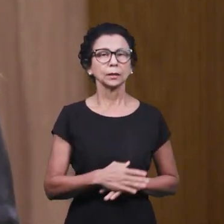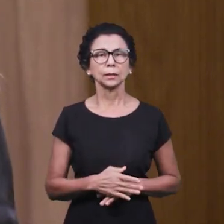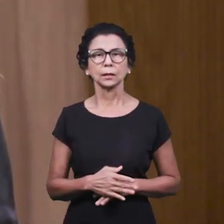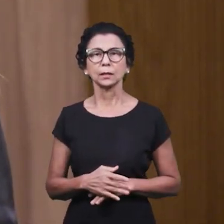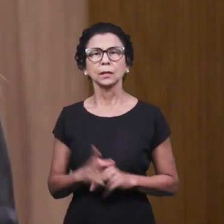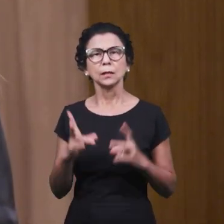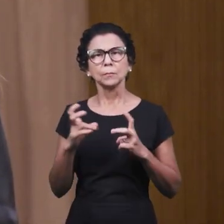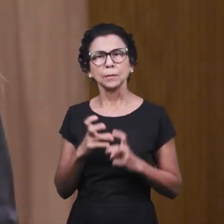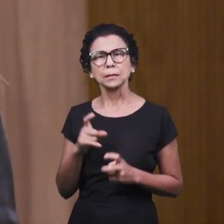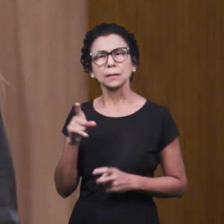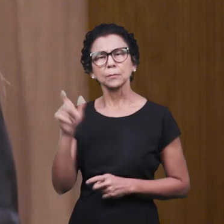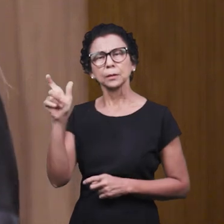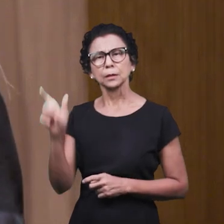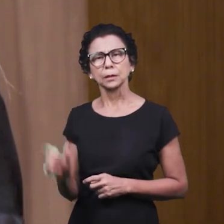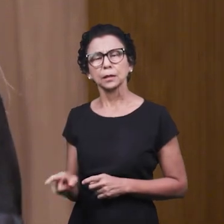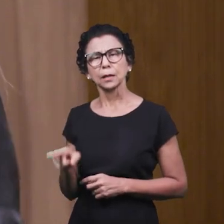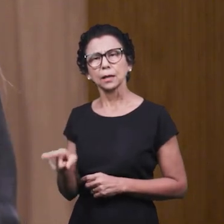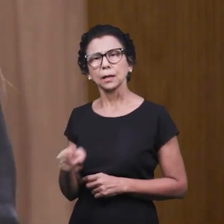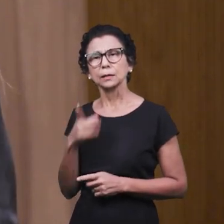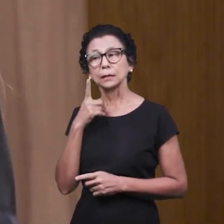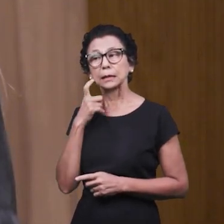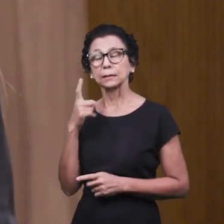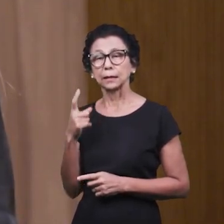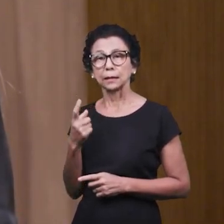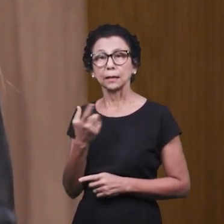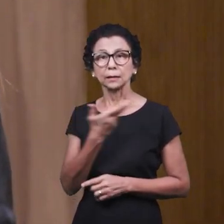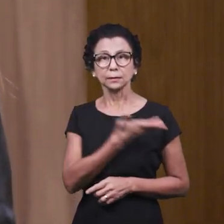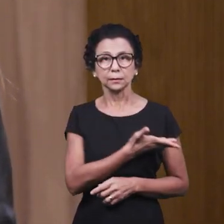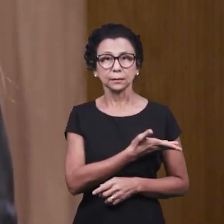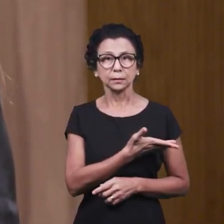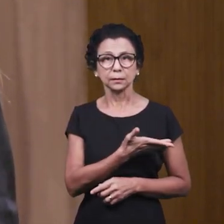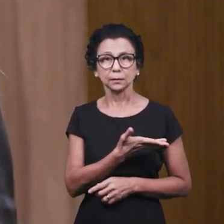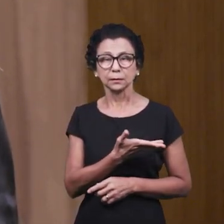muda tudo, né? Porque as famílias querem receber